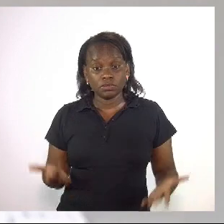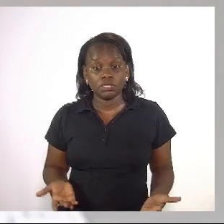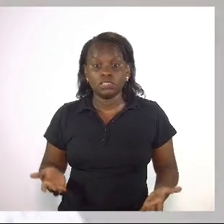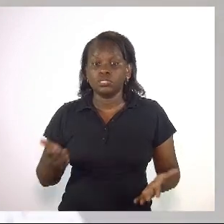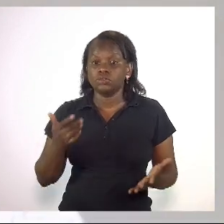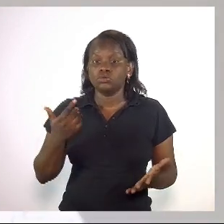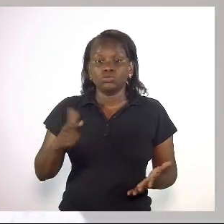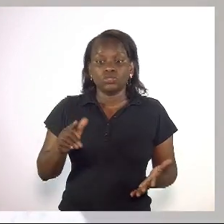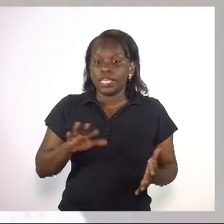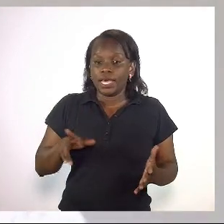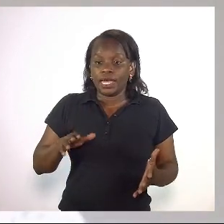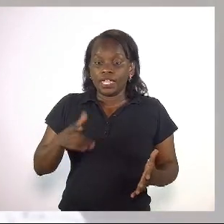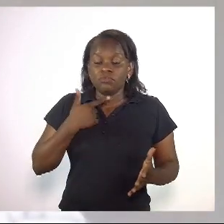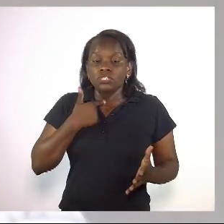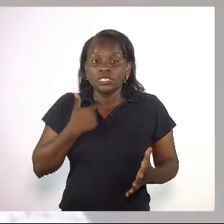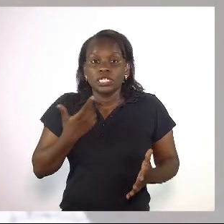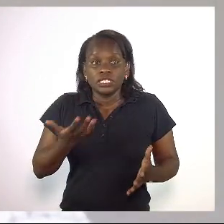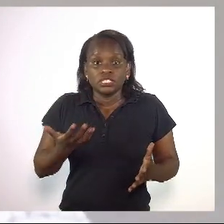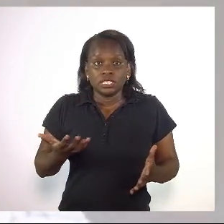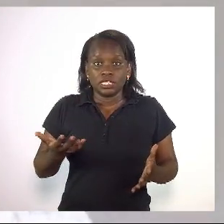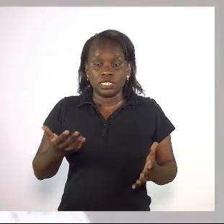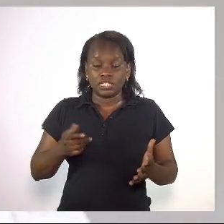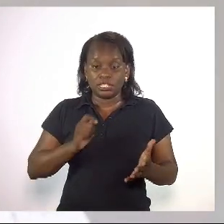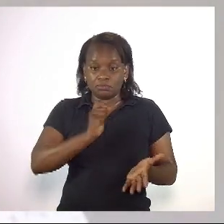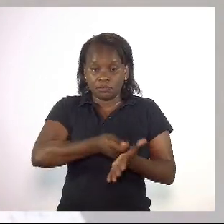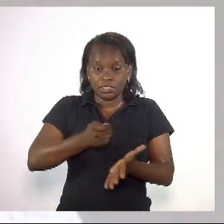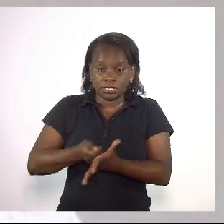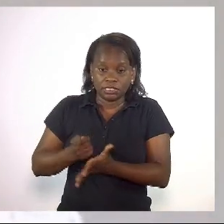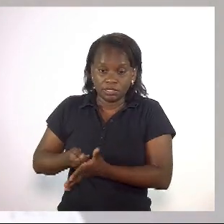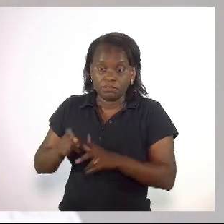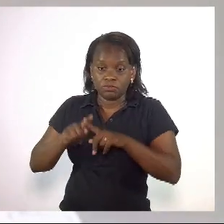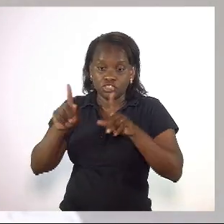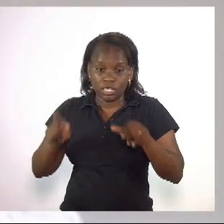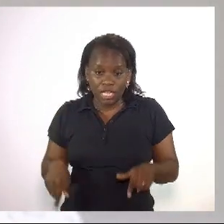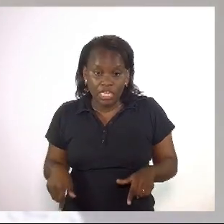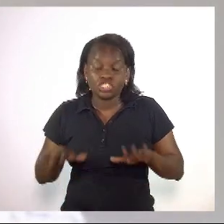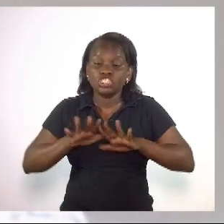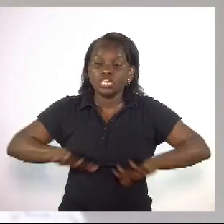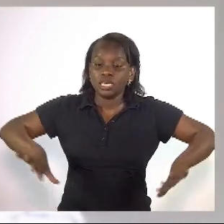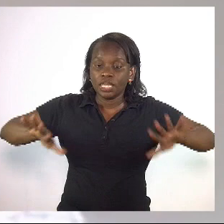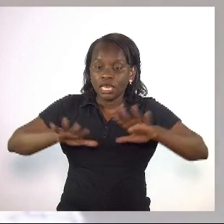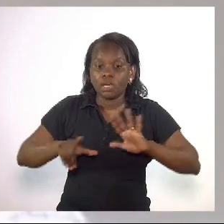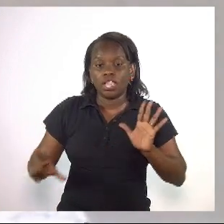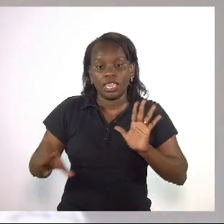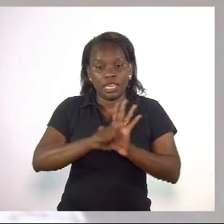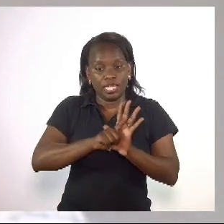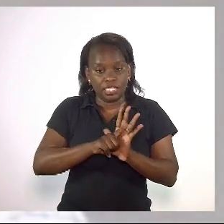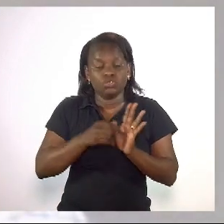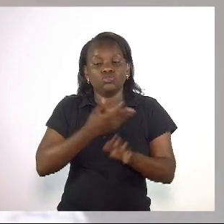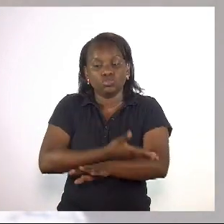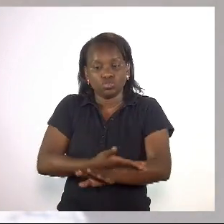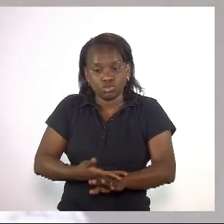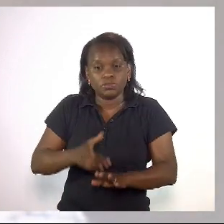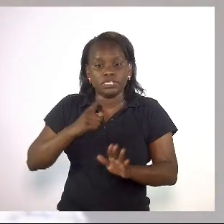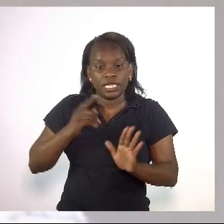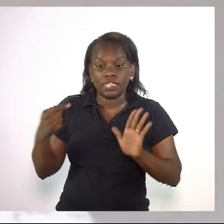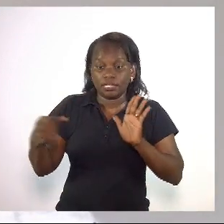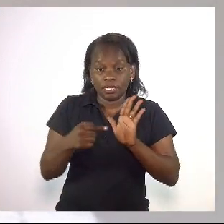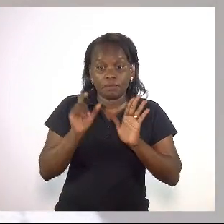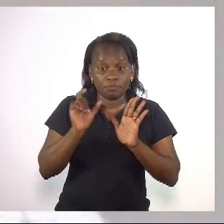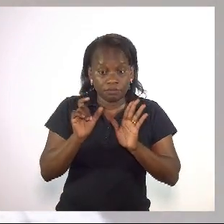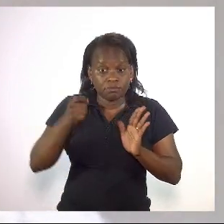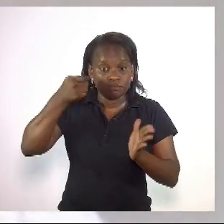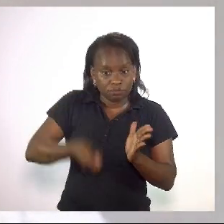se deseja que o custeio financie pessoal, em geral, as leis são taxativas